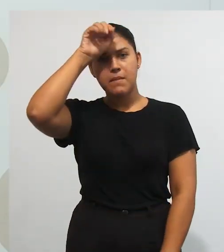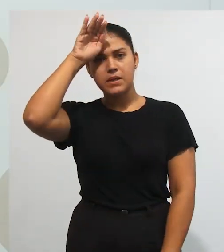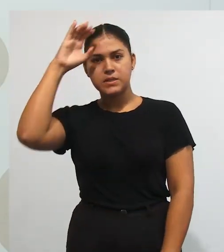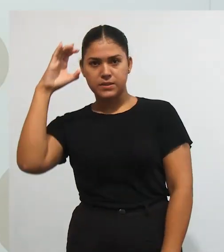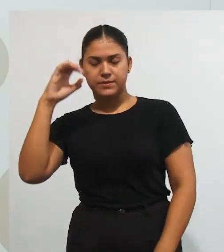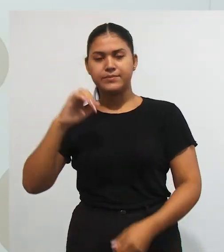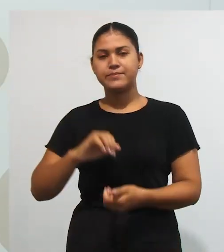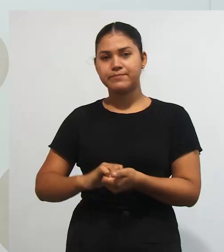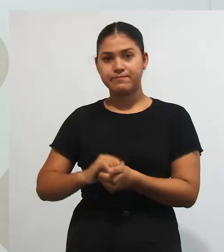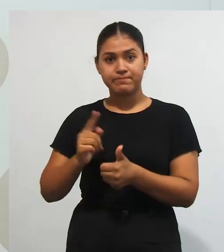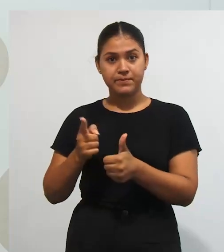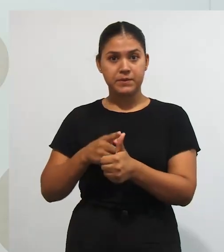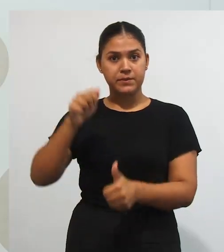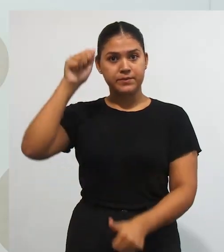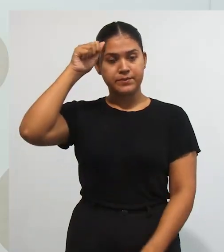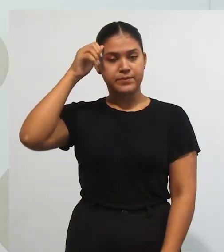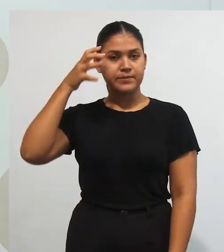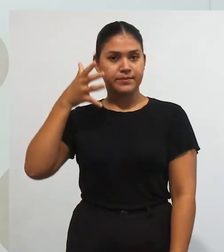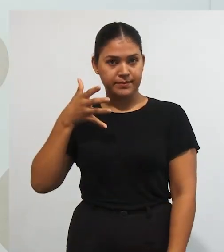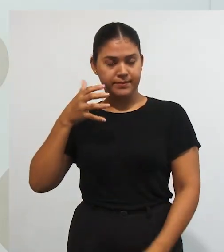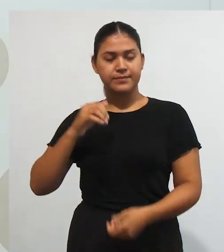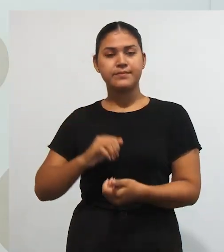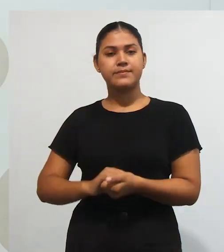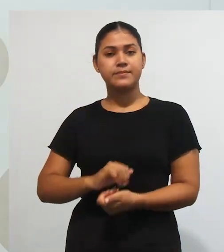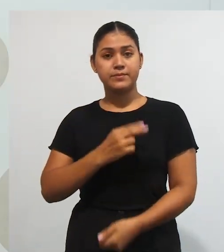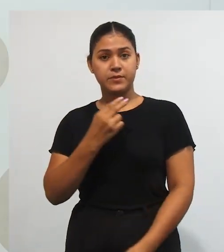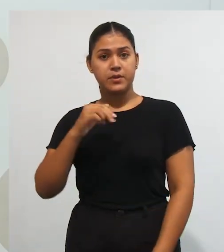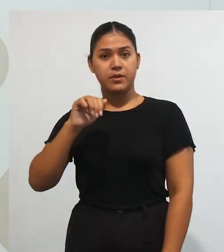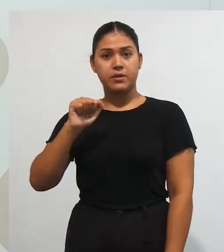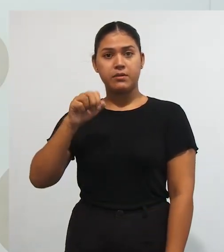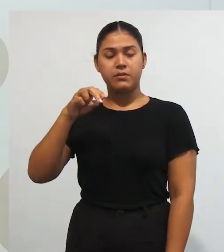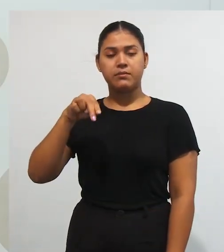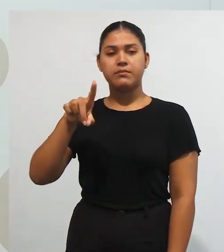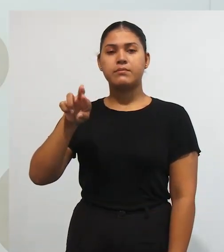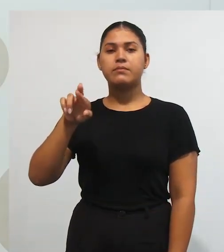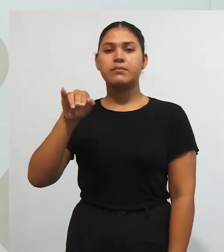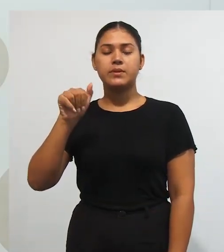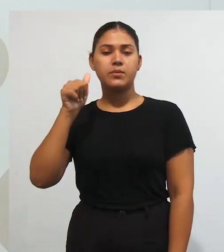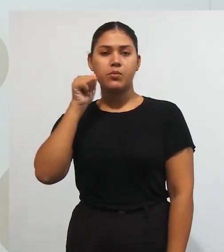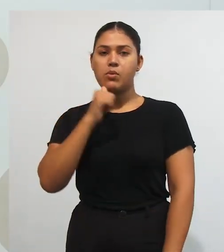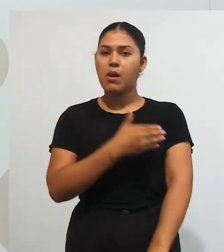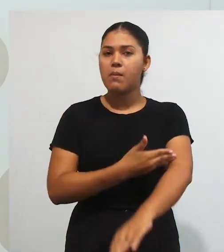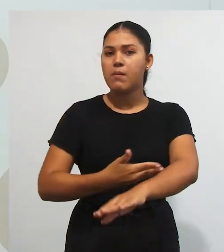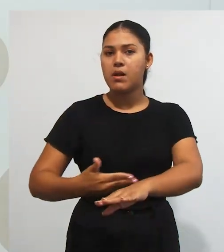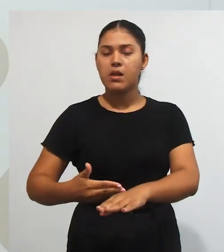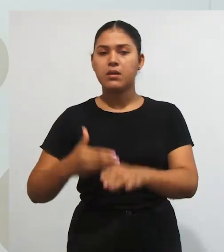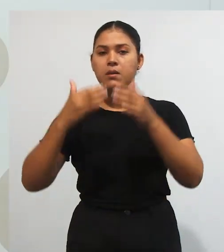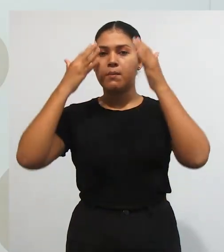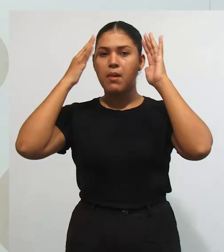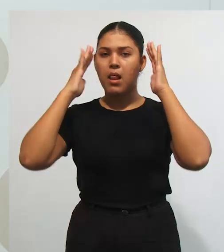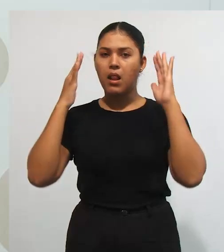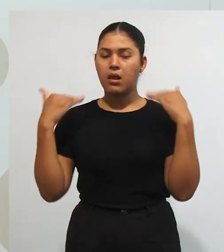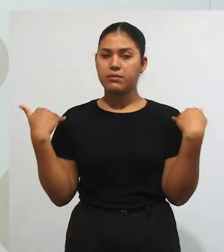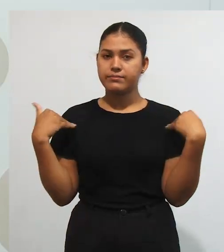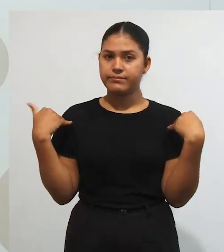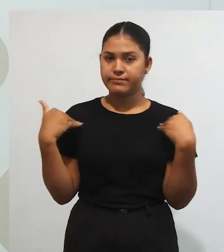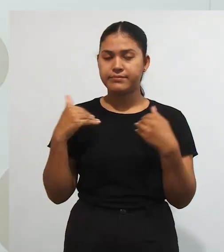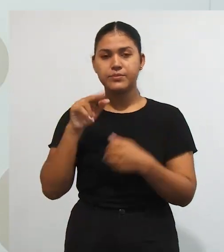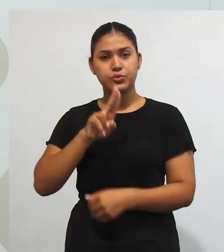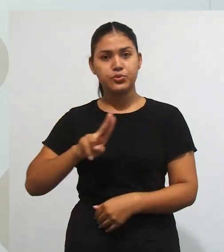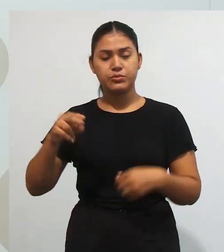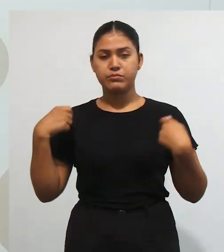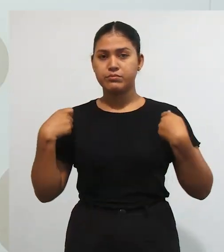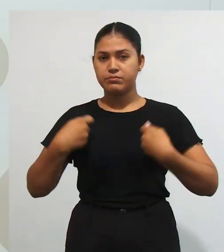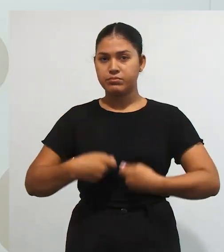fazer a minha audiodescrição. Eu sou Andreia, uma mulher branca, de cabelos encaracolados na altura do ombro. Estou usando um